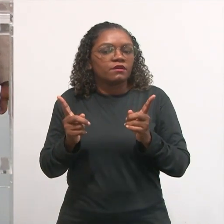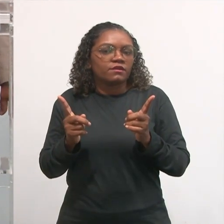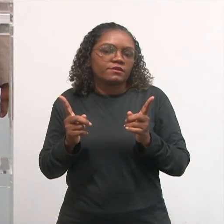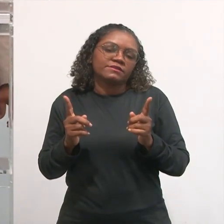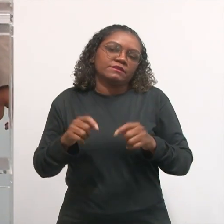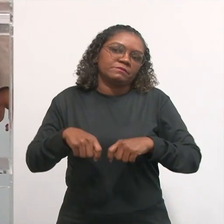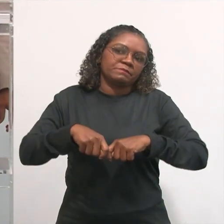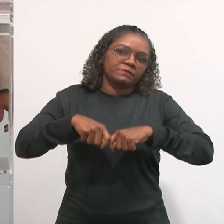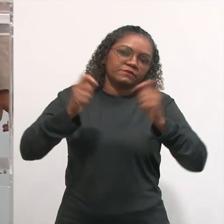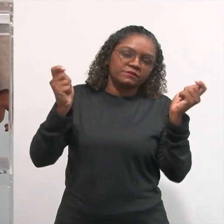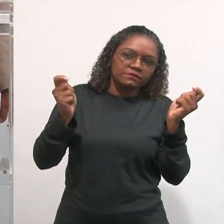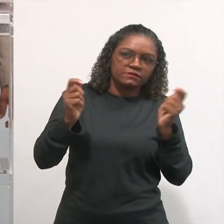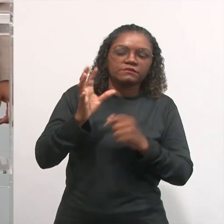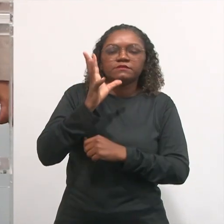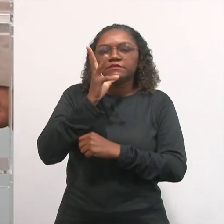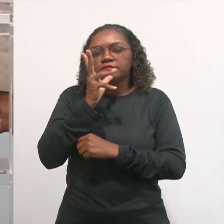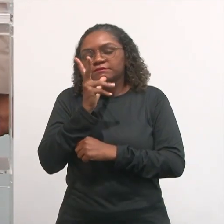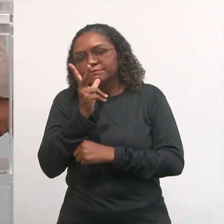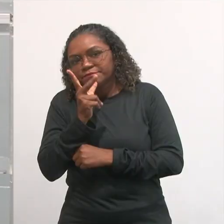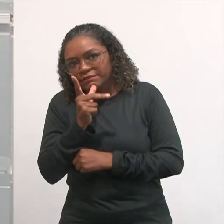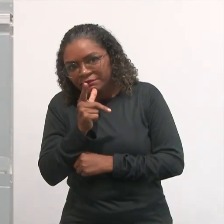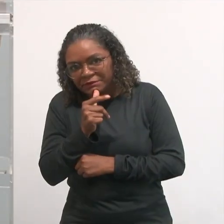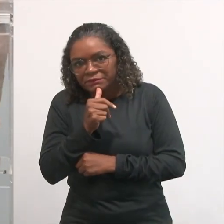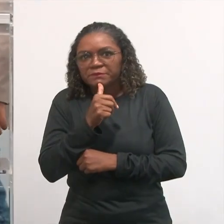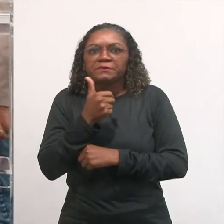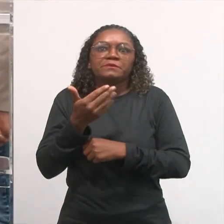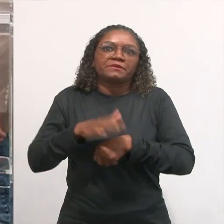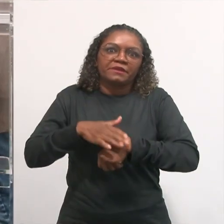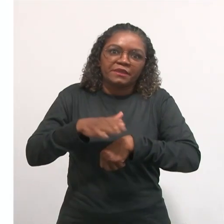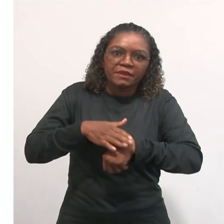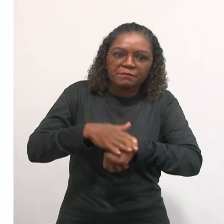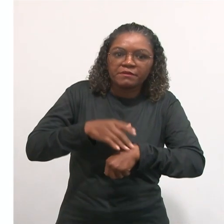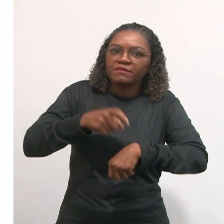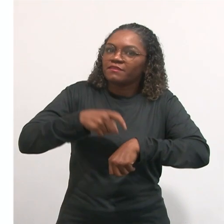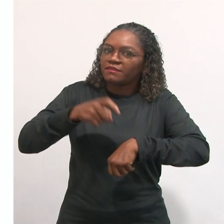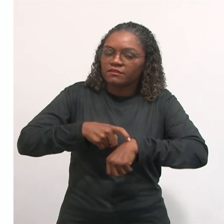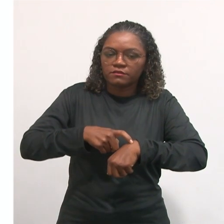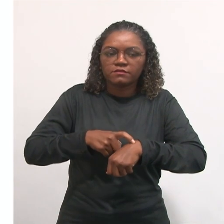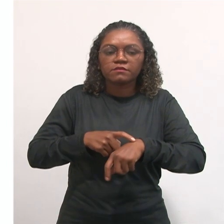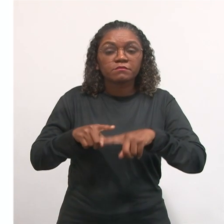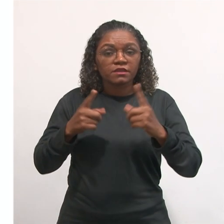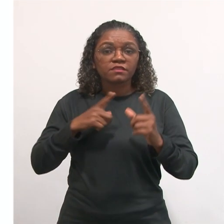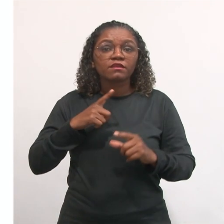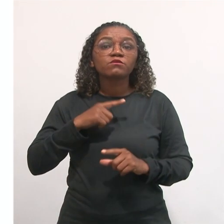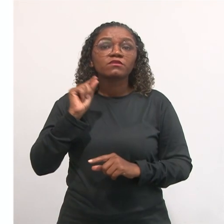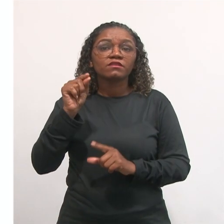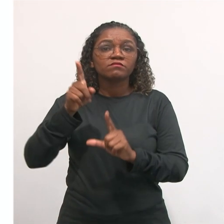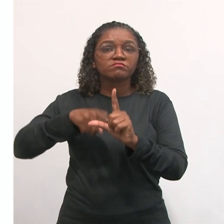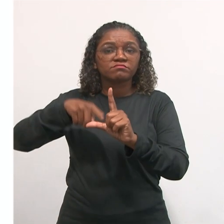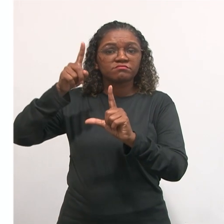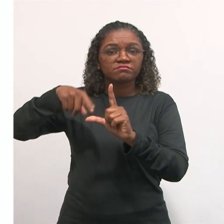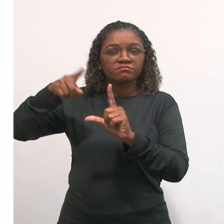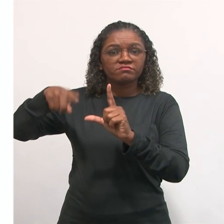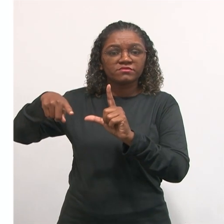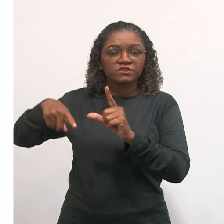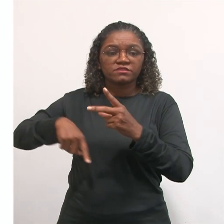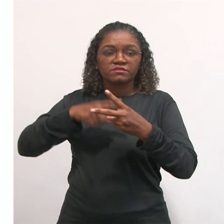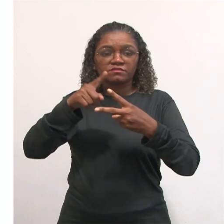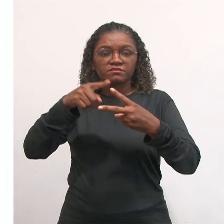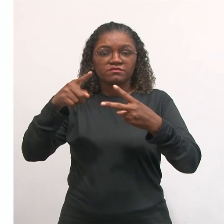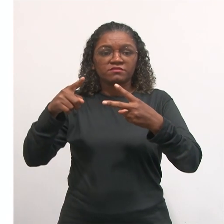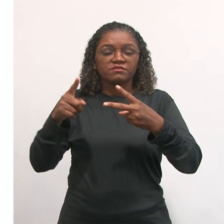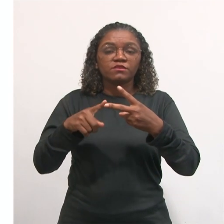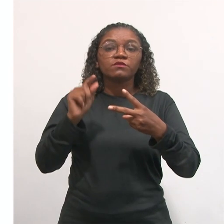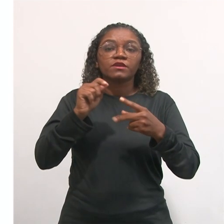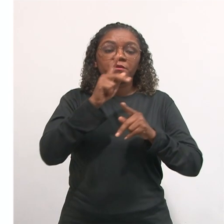impossível, muito custoso, muito demorado, o que a gente faz? Faz isso na estatística, olha só. a estatística tem mais dois elementos para a gente trabalhar. O que vem